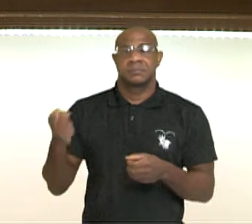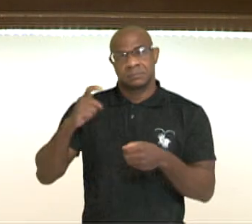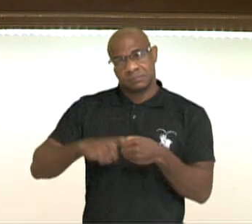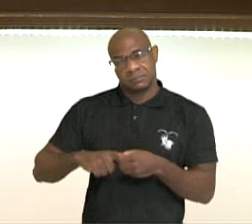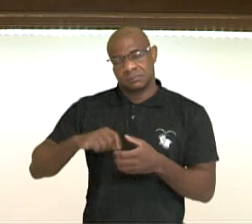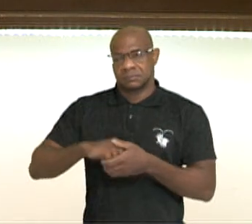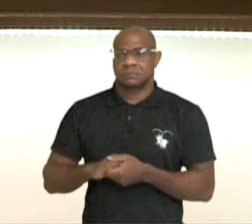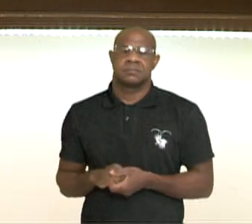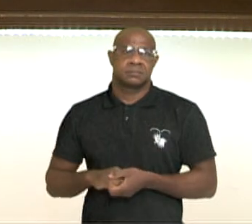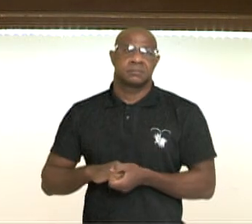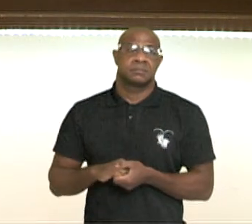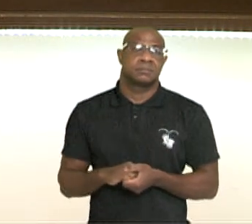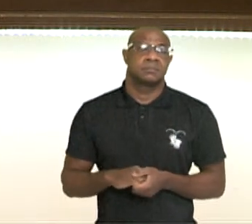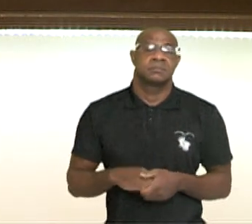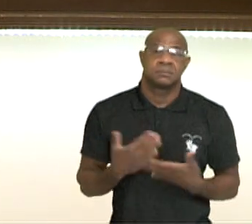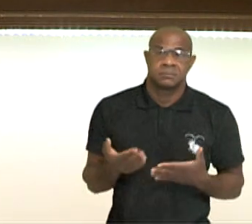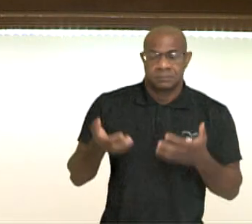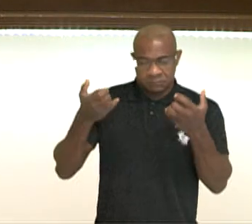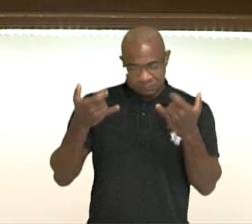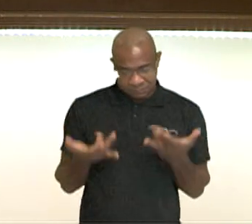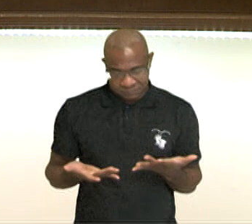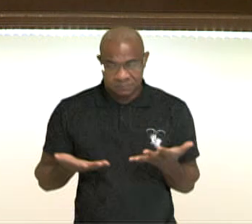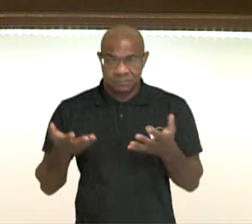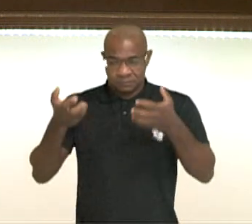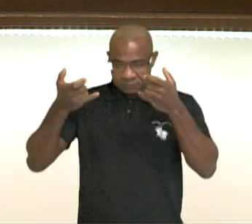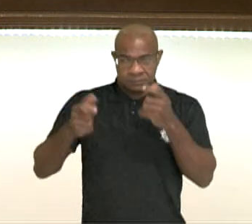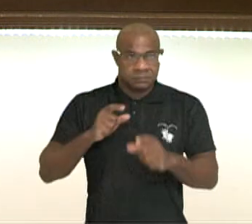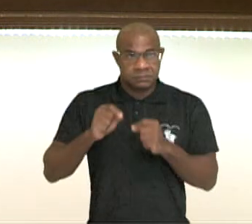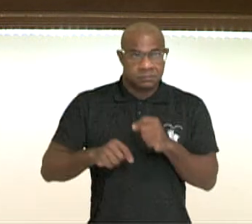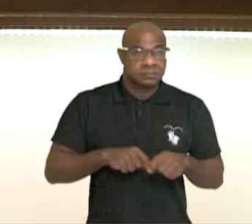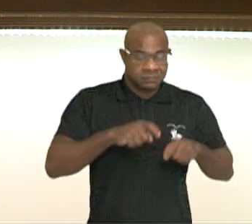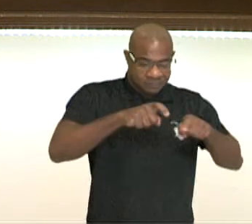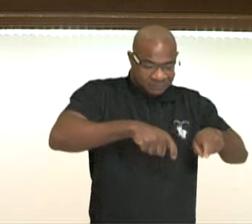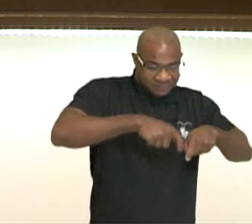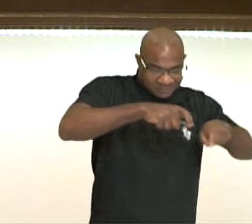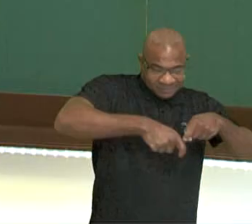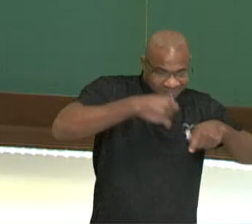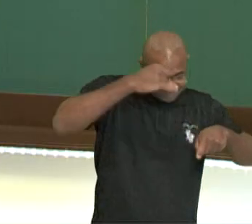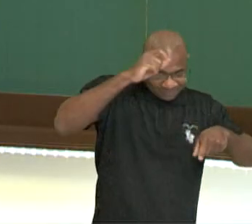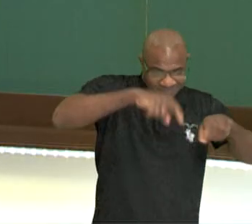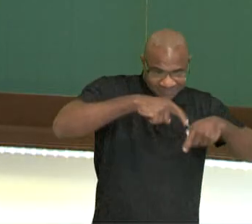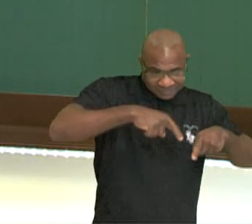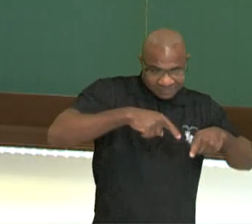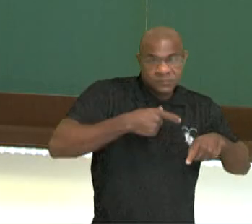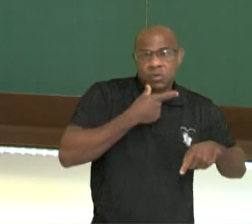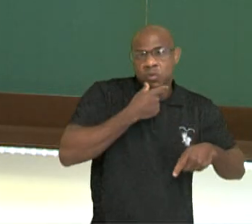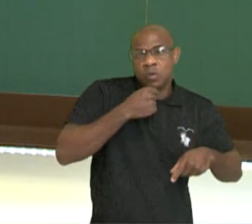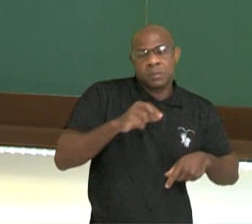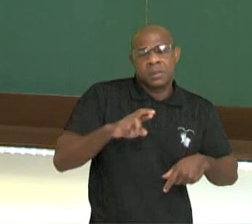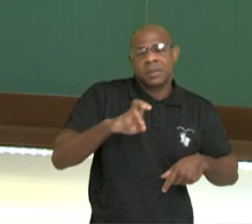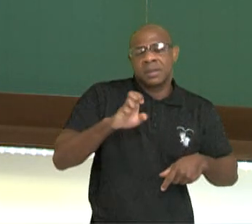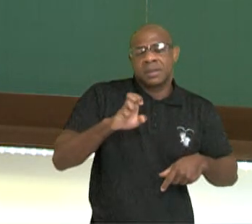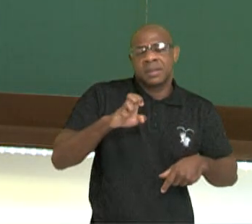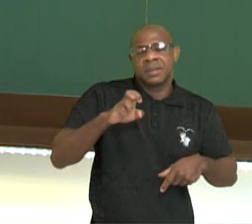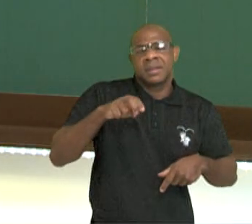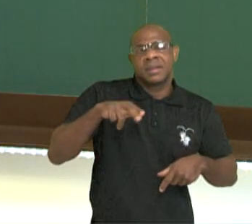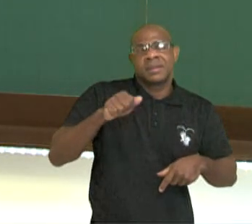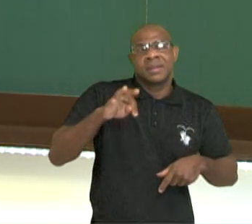Voltamos à nossa atividade. Então estamos falando da fazenda do tio Renato. Você tem um tio Renato? Olha que